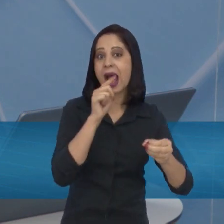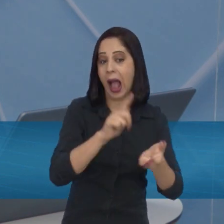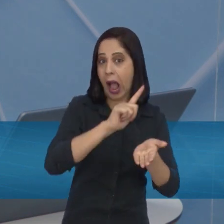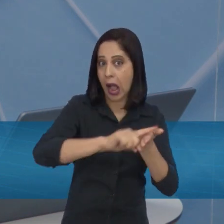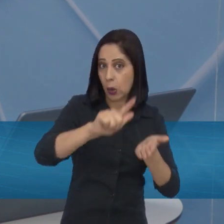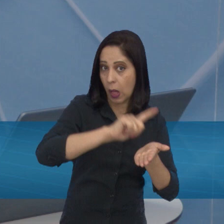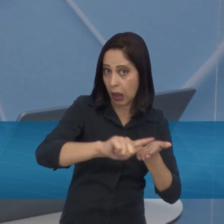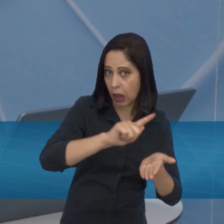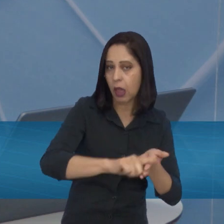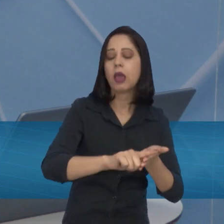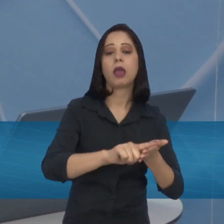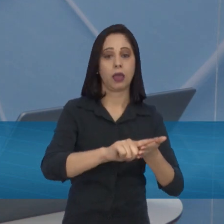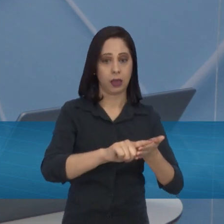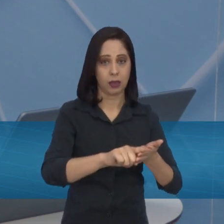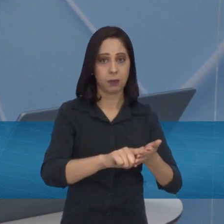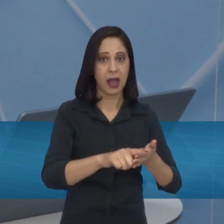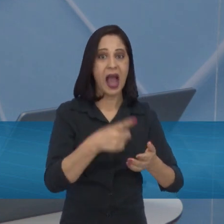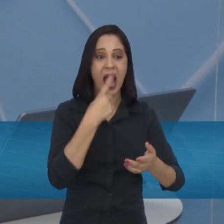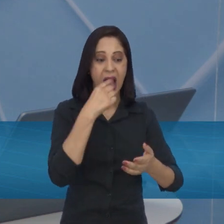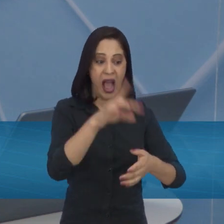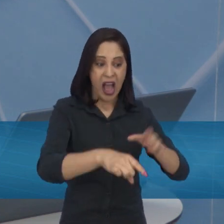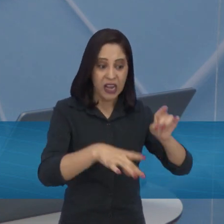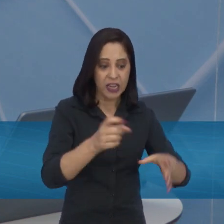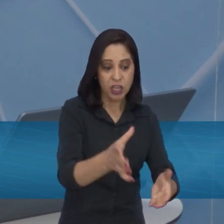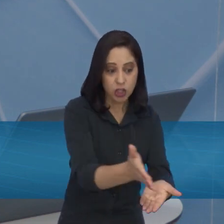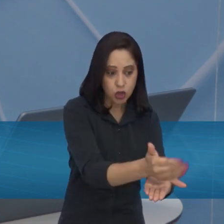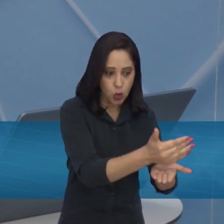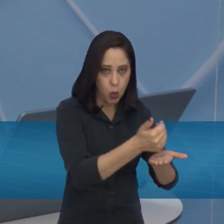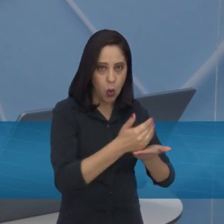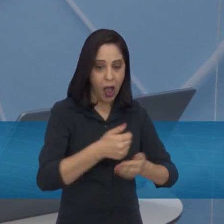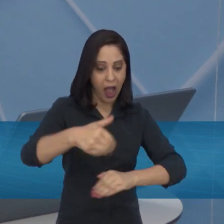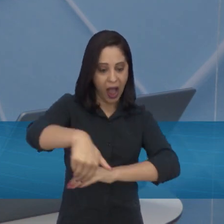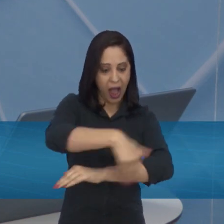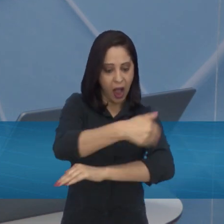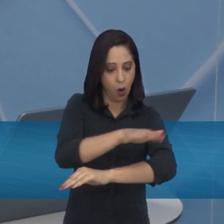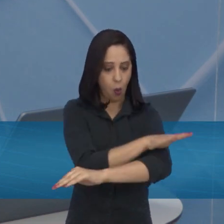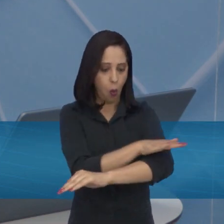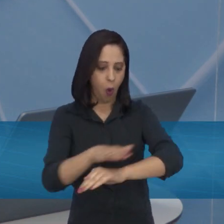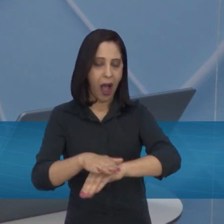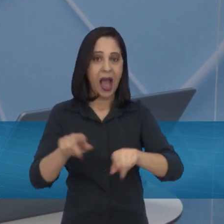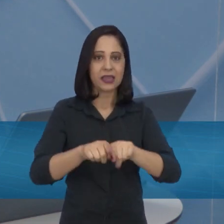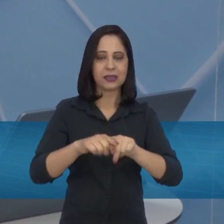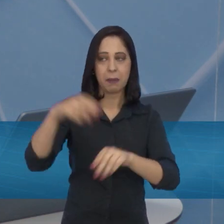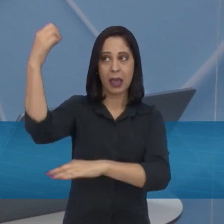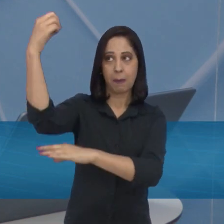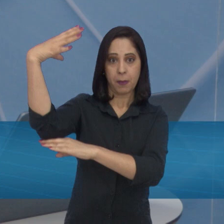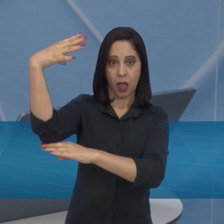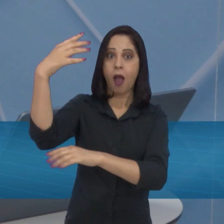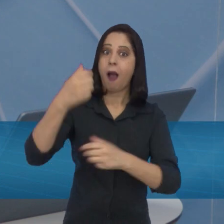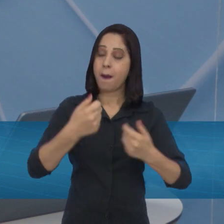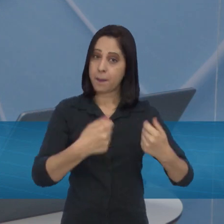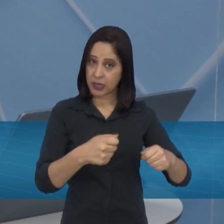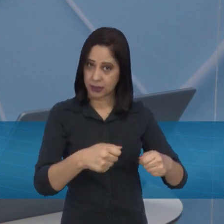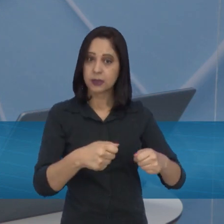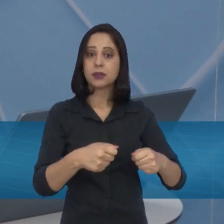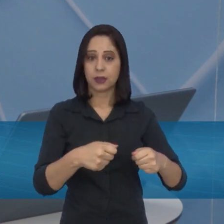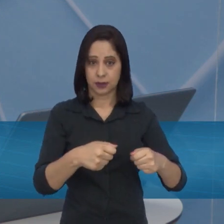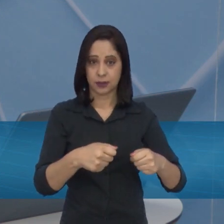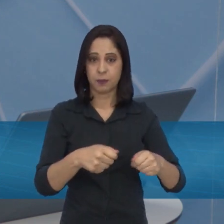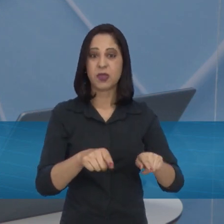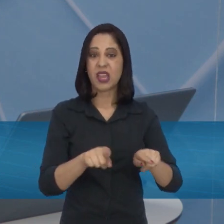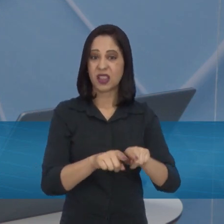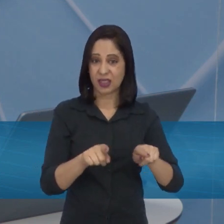de esgoto, coleta de lixo, pavimentação e luz elétrica, além de ser acessível aos